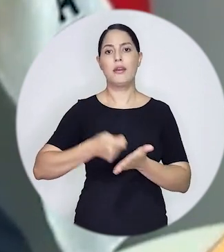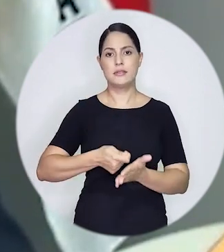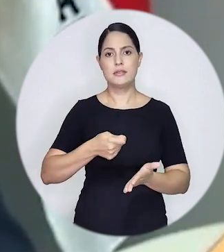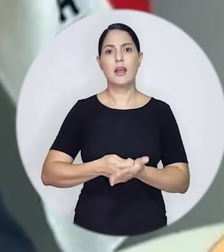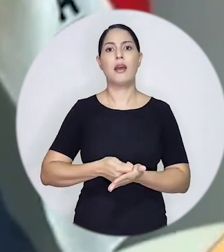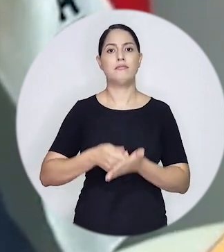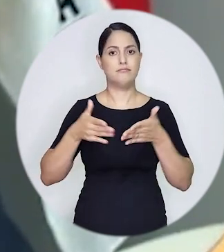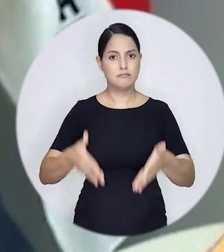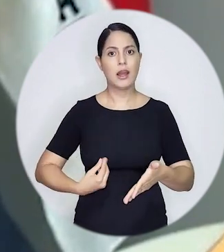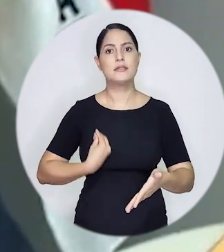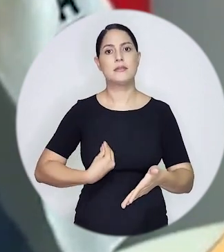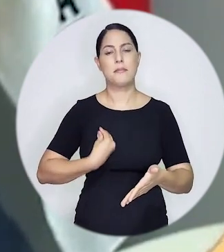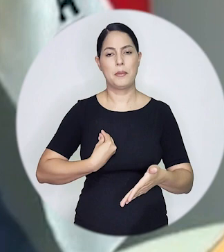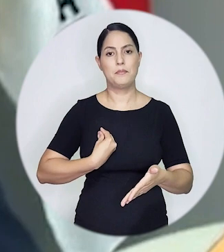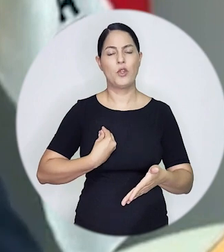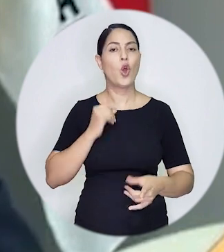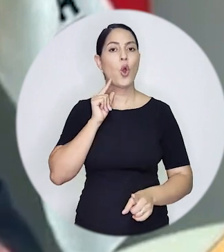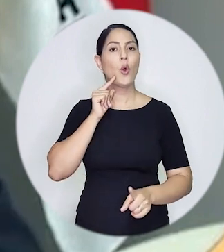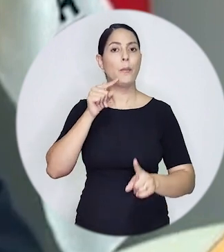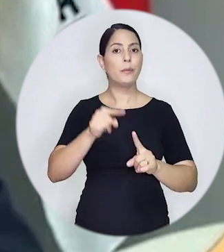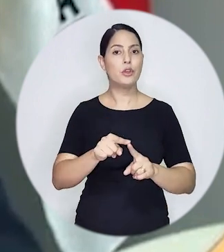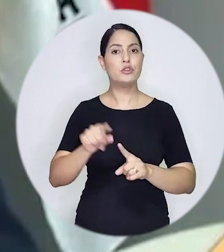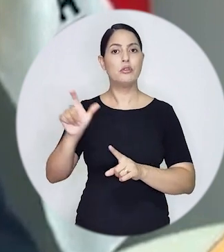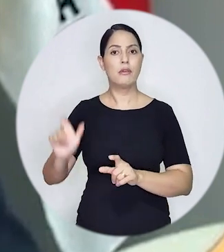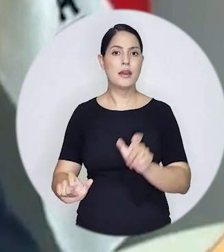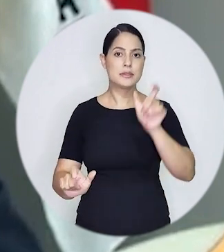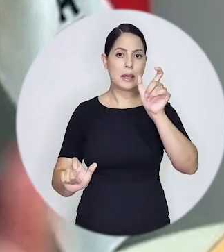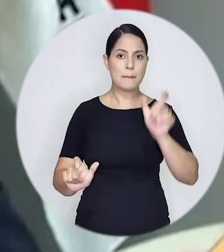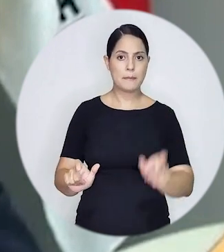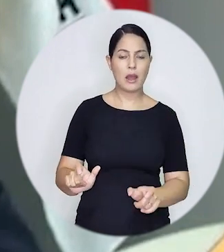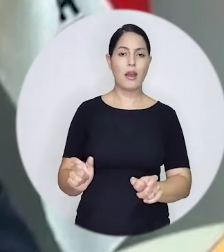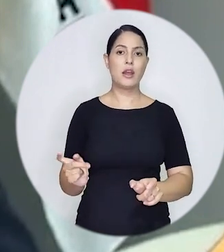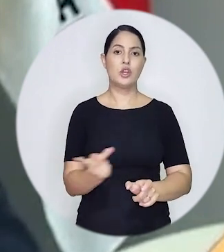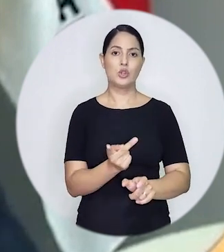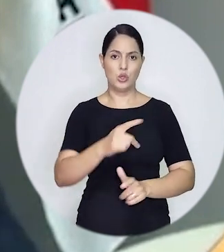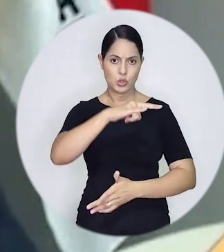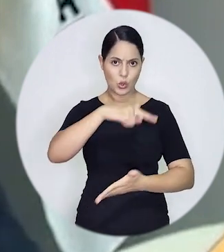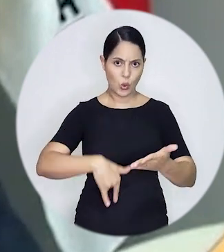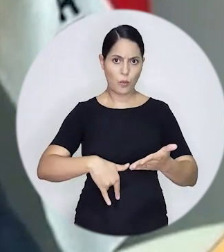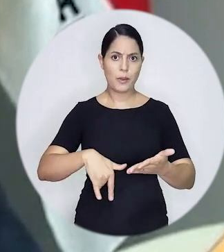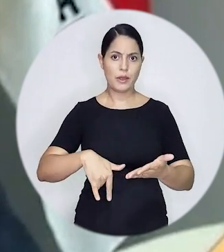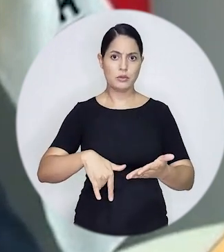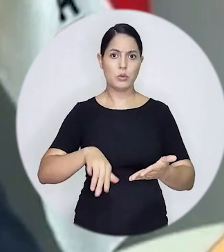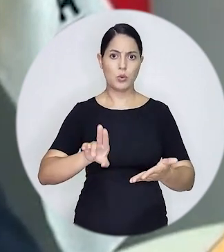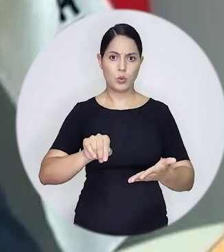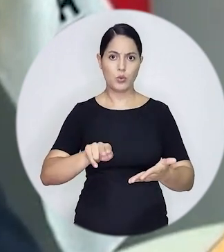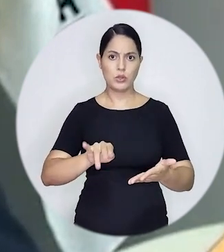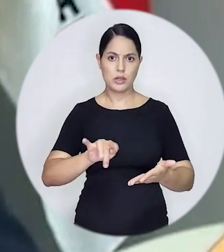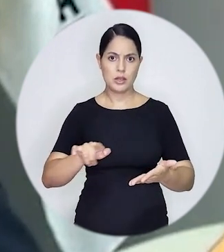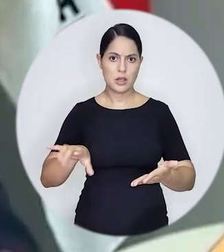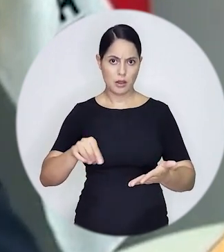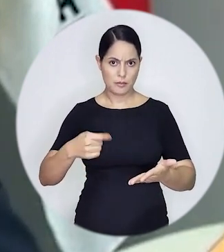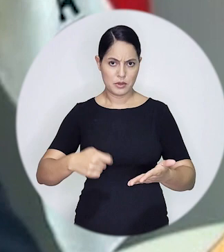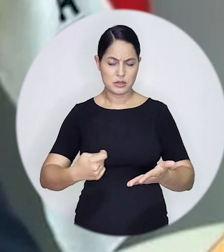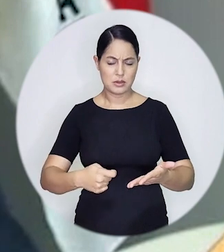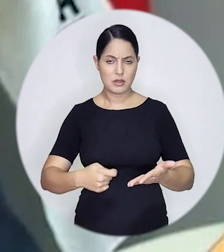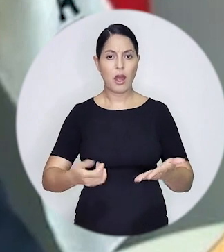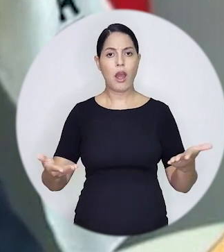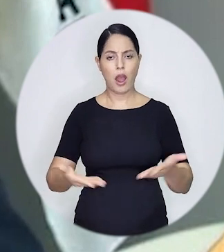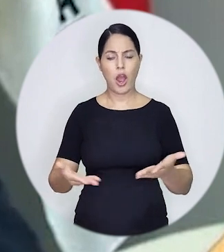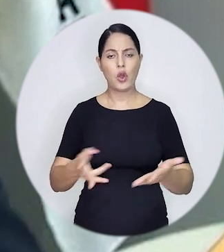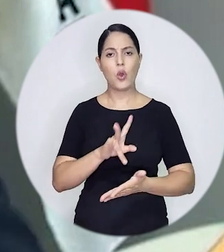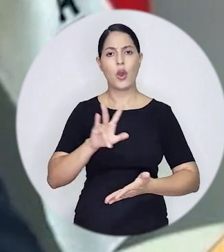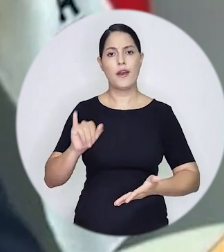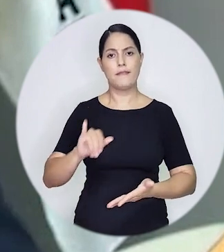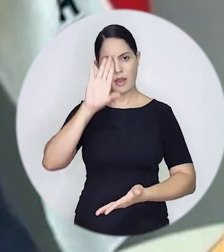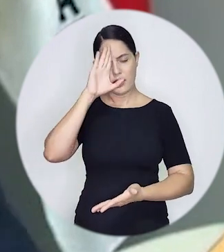presença do advogado nessas situações. É mais segurança para aqueles que realmente precisam dessa documentação, a sociedade ganha,